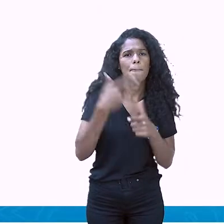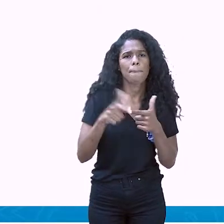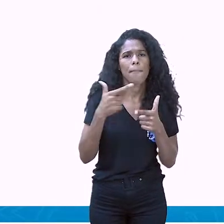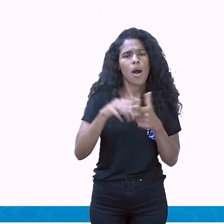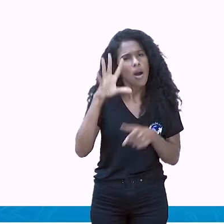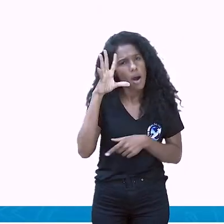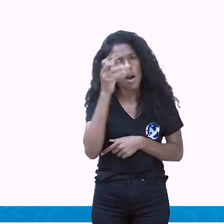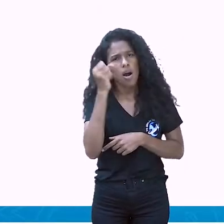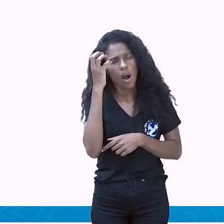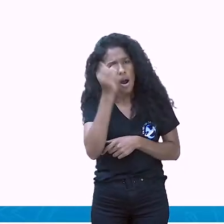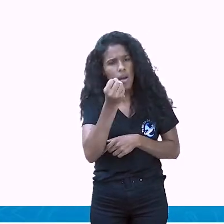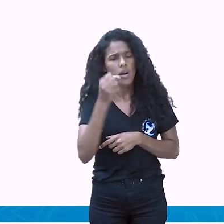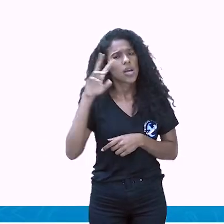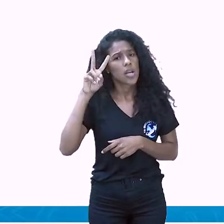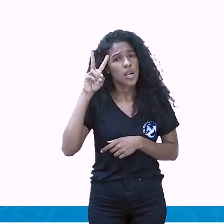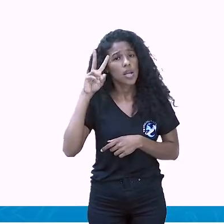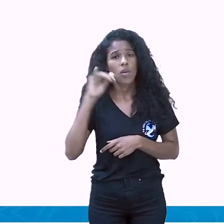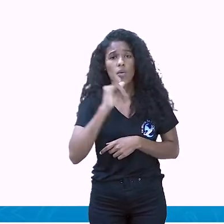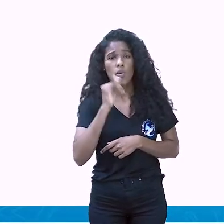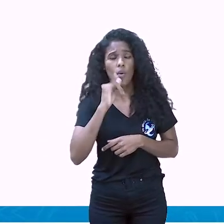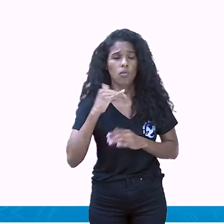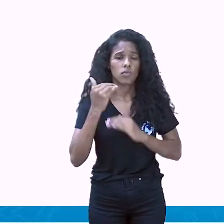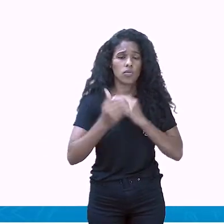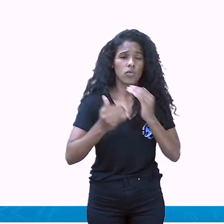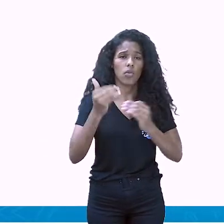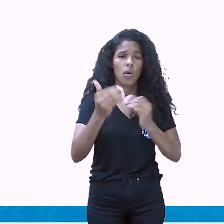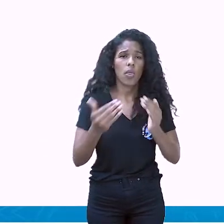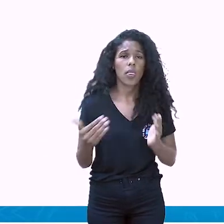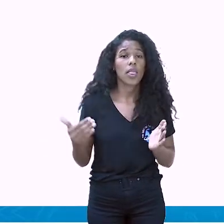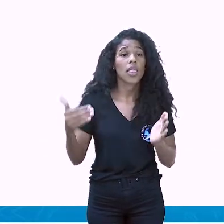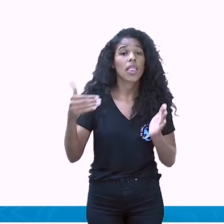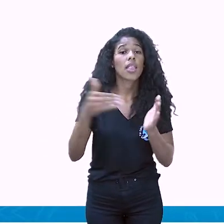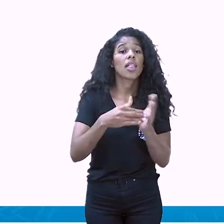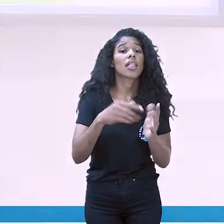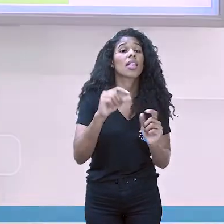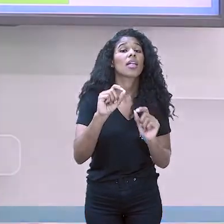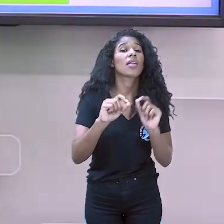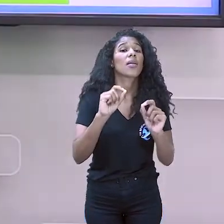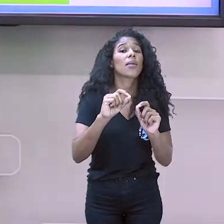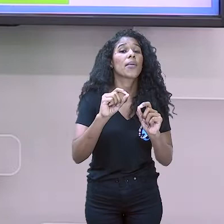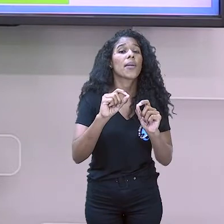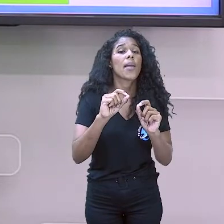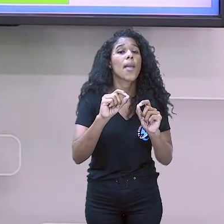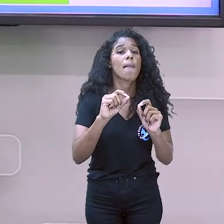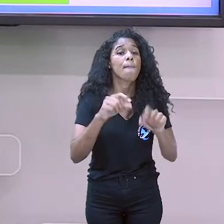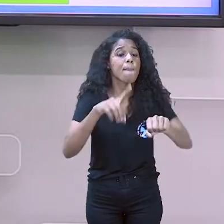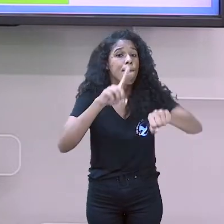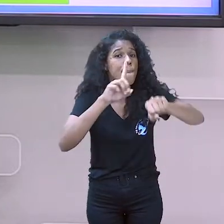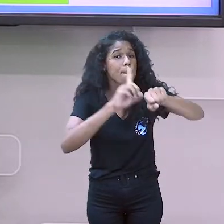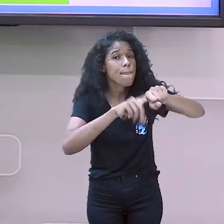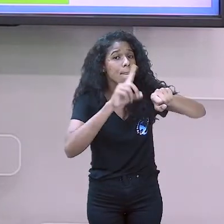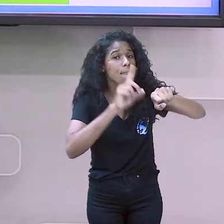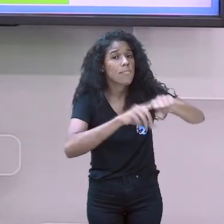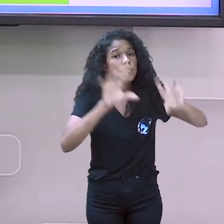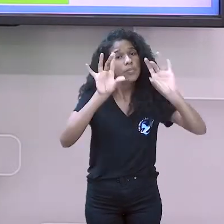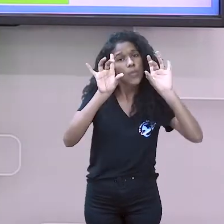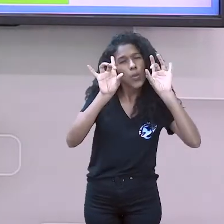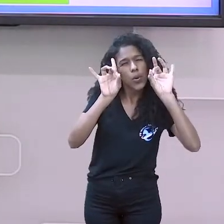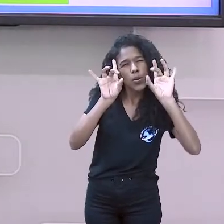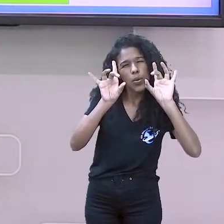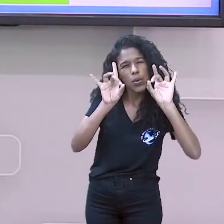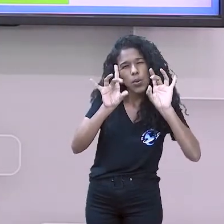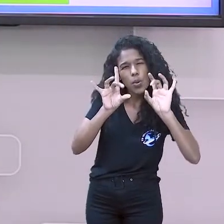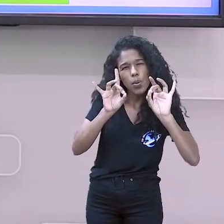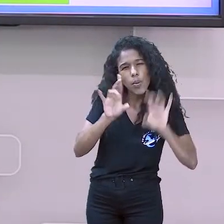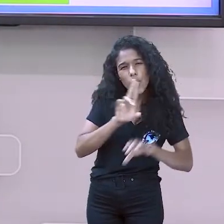acontecendo a história, vai acontecendo, a gente chega onde aqui? No clímax, que eu já até dei um spoiler para vocês, né? Chegamos ao